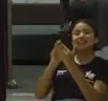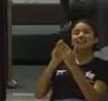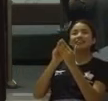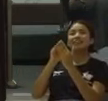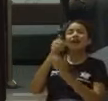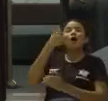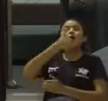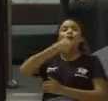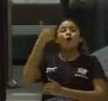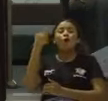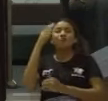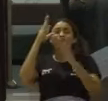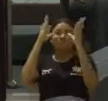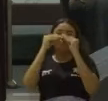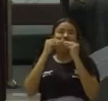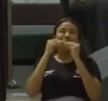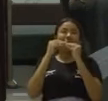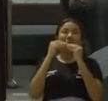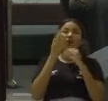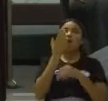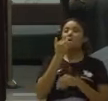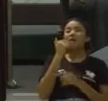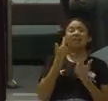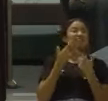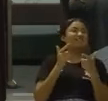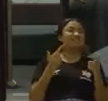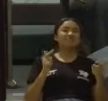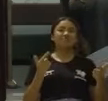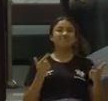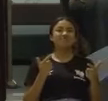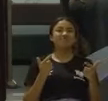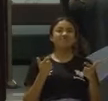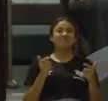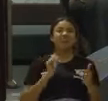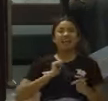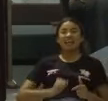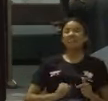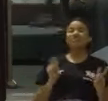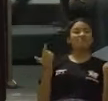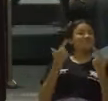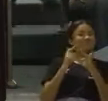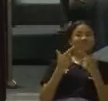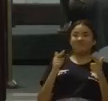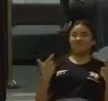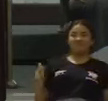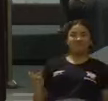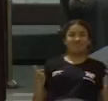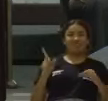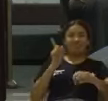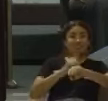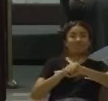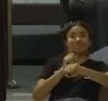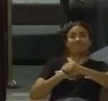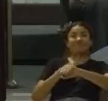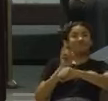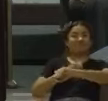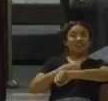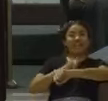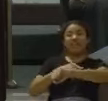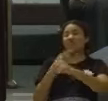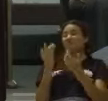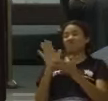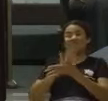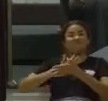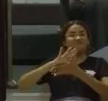sem comer, sem fazer as necessidades fisiológicas, dentro de uma UTI, segurando a mão